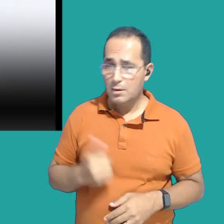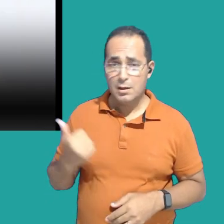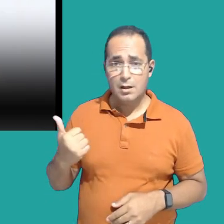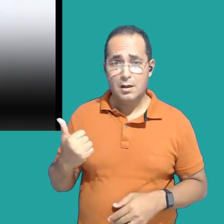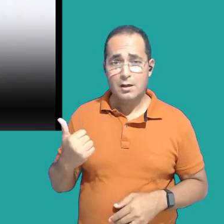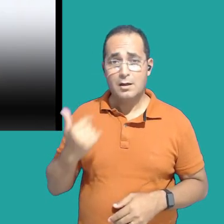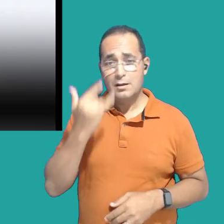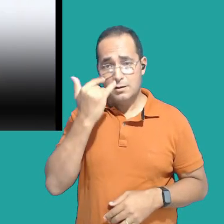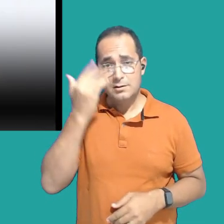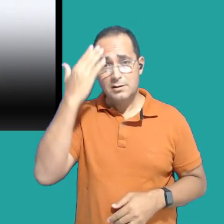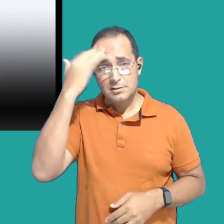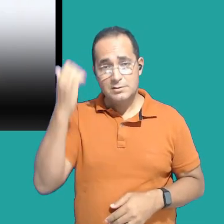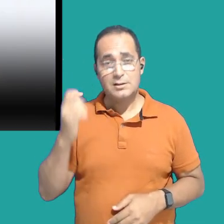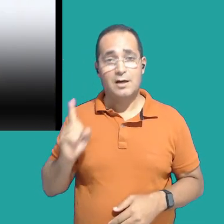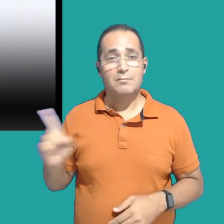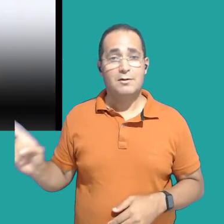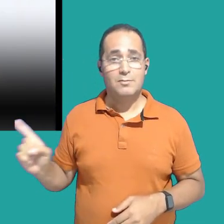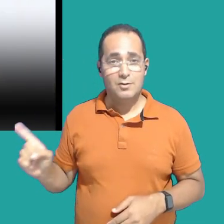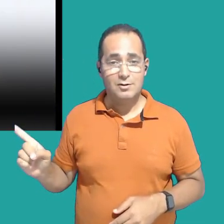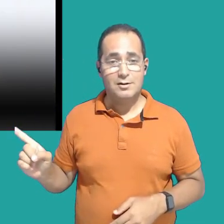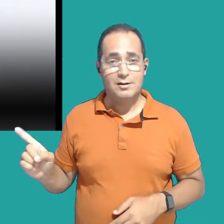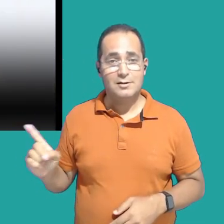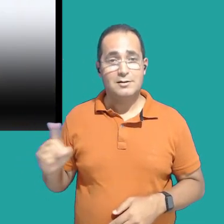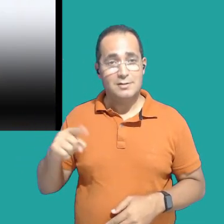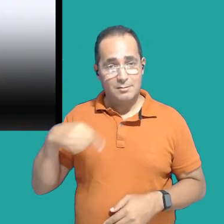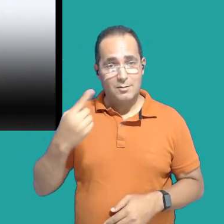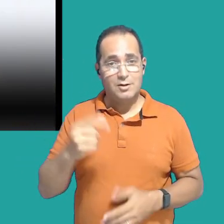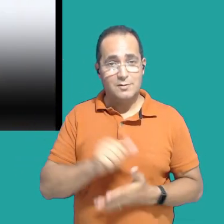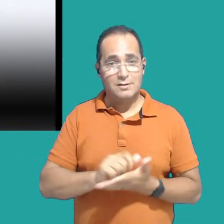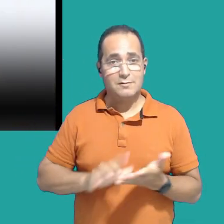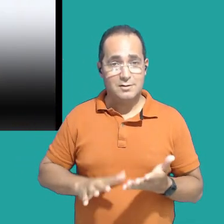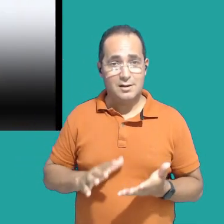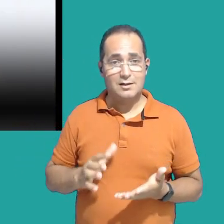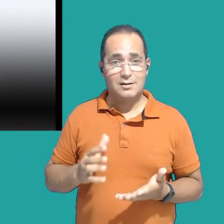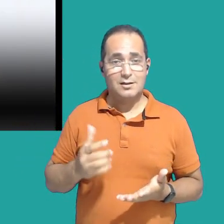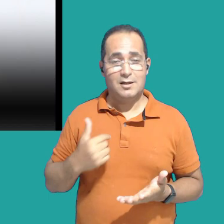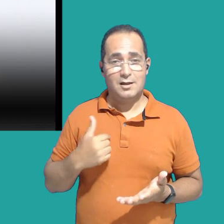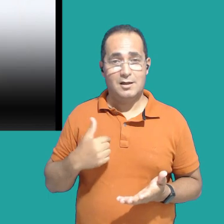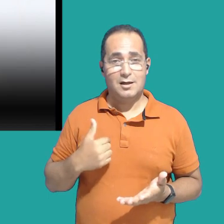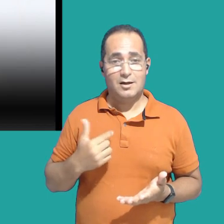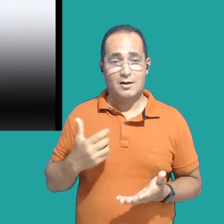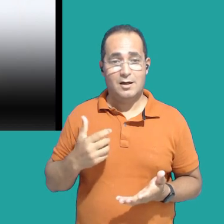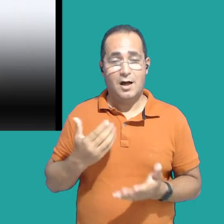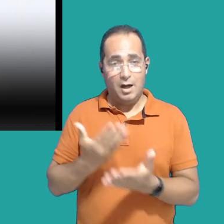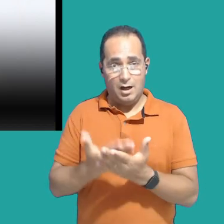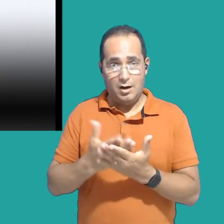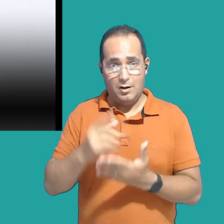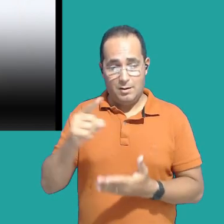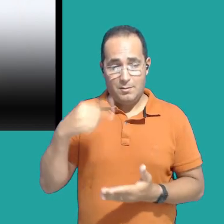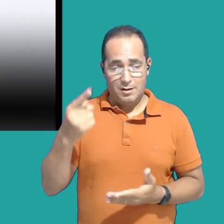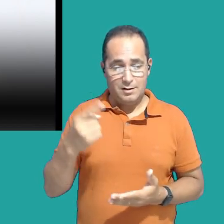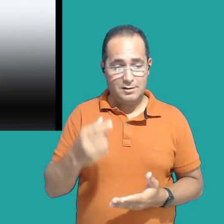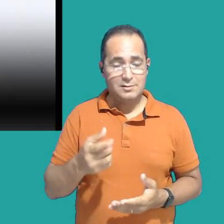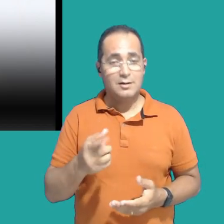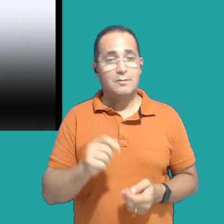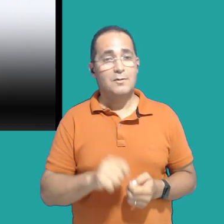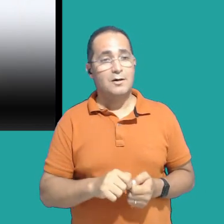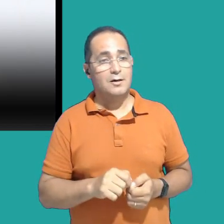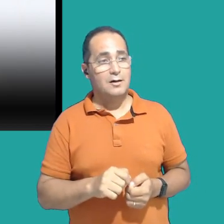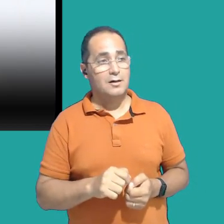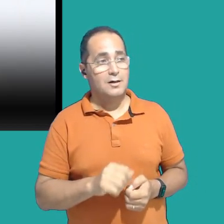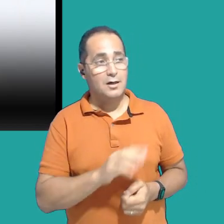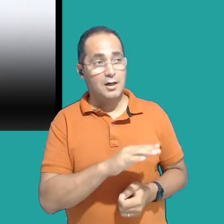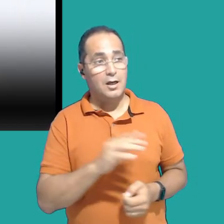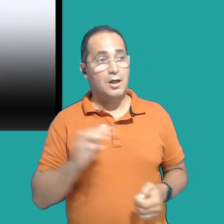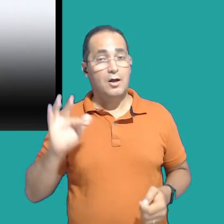olha, esse cego sabe muito. Na próxima atividade, quando era na próxima aula, sabe o que é que o pessoal